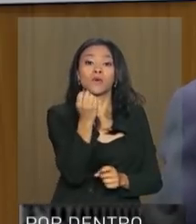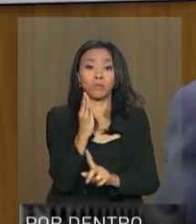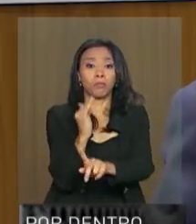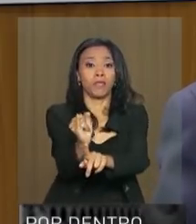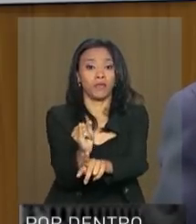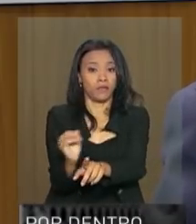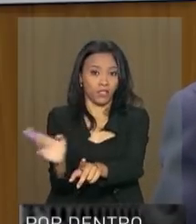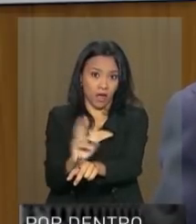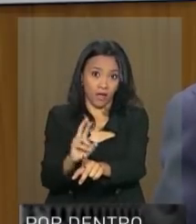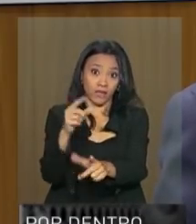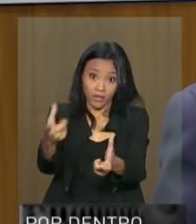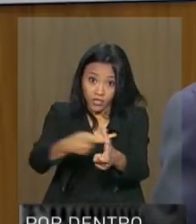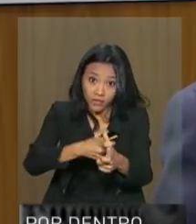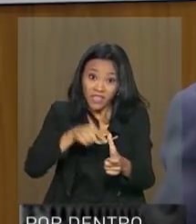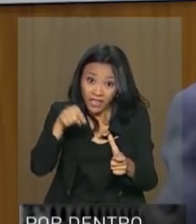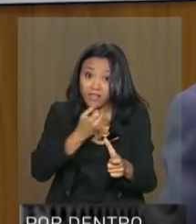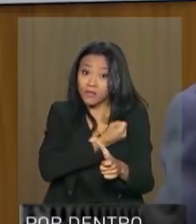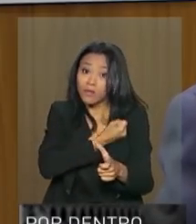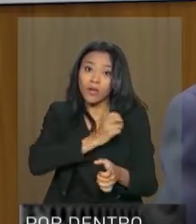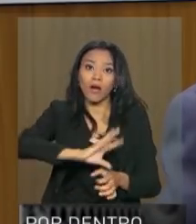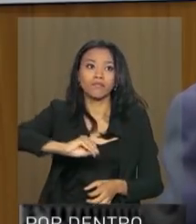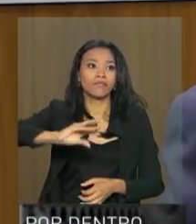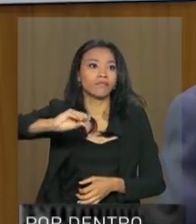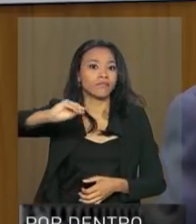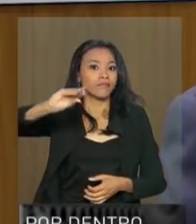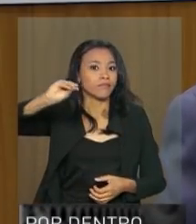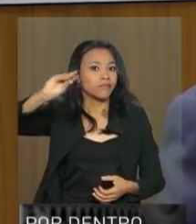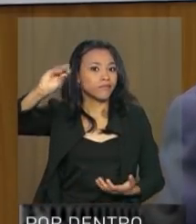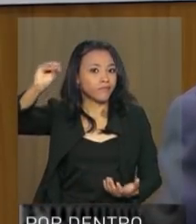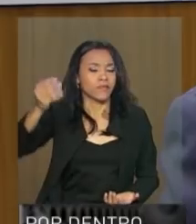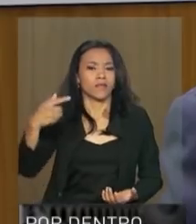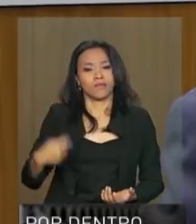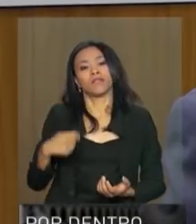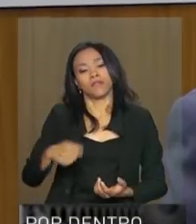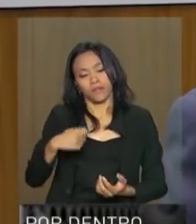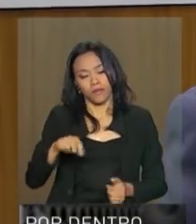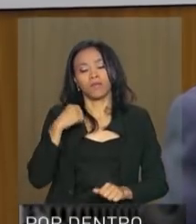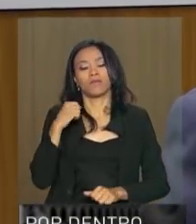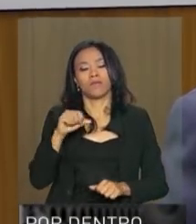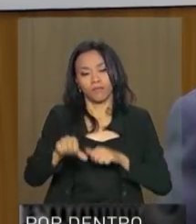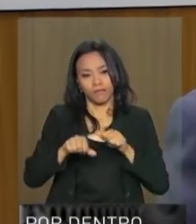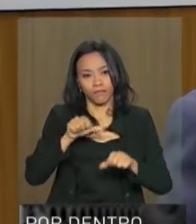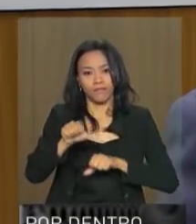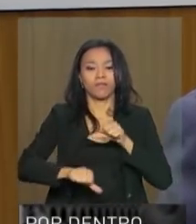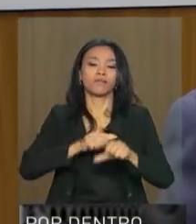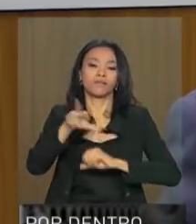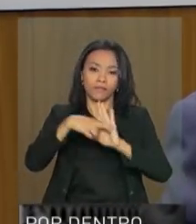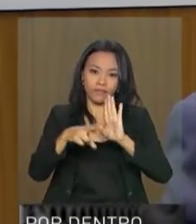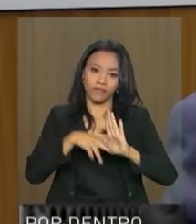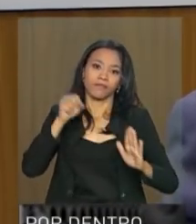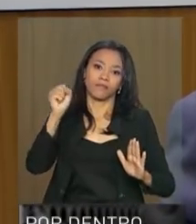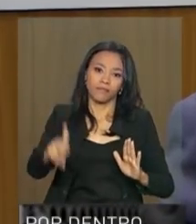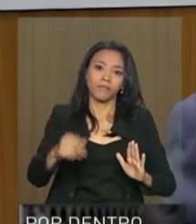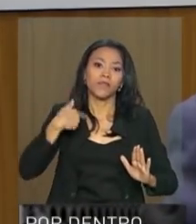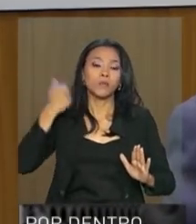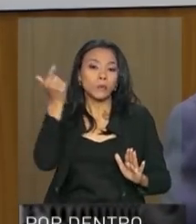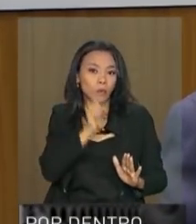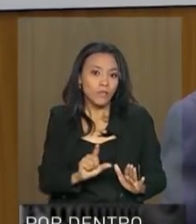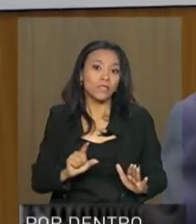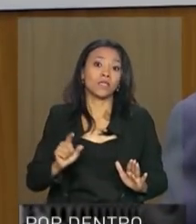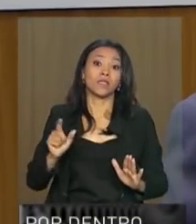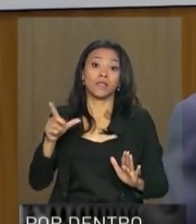E é um número que cresce. Então, de fato, a gente precisa fazer uma reforma da Previdência para poder ter um crescimento da